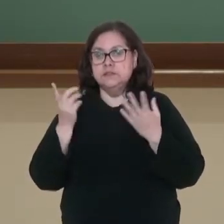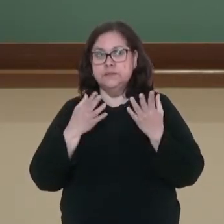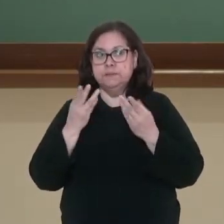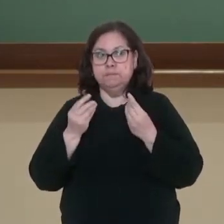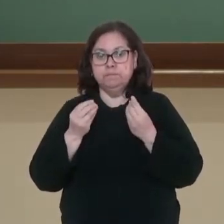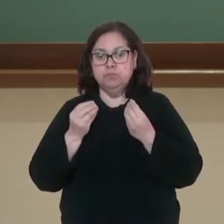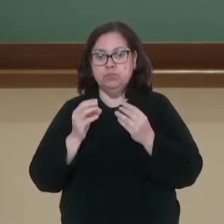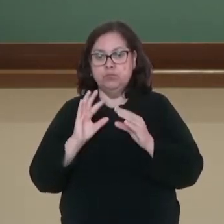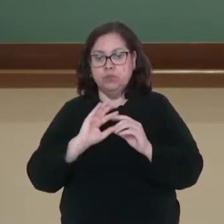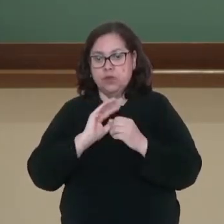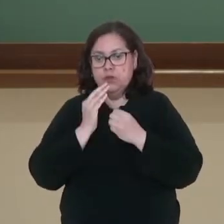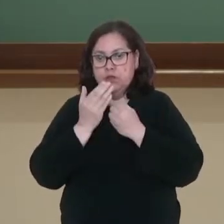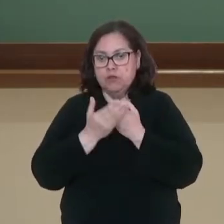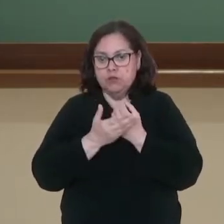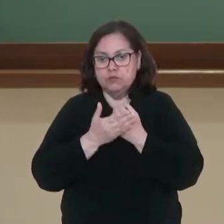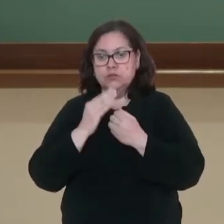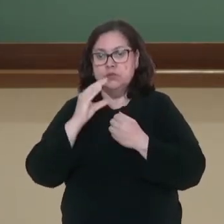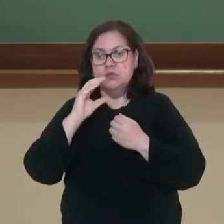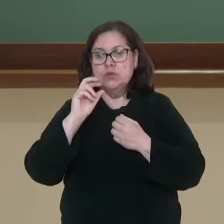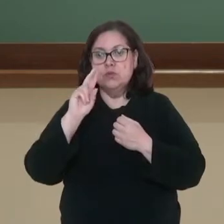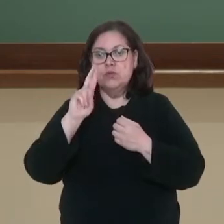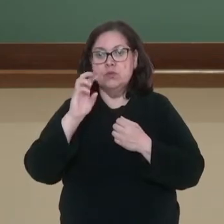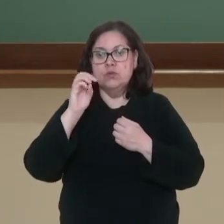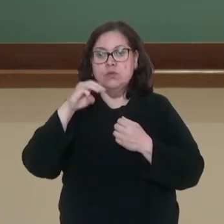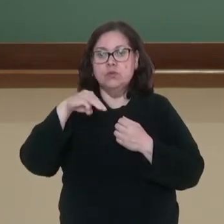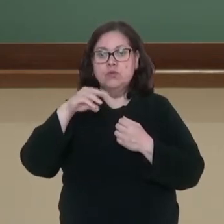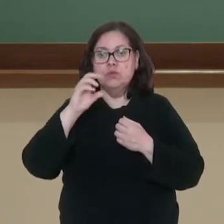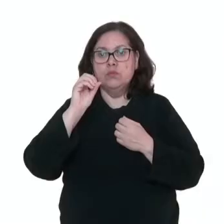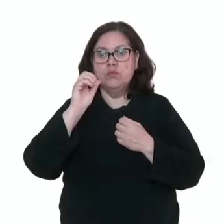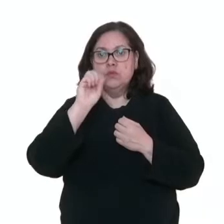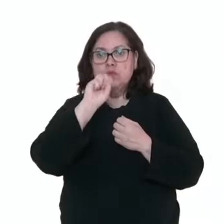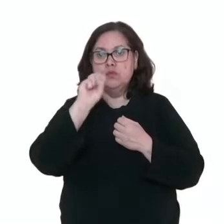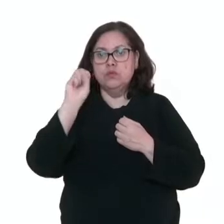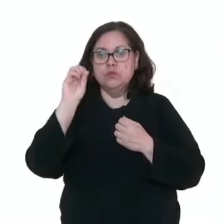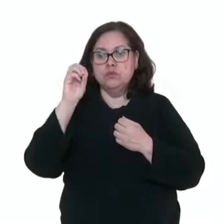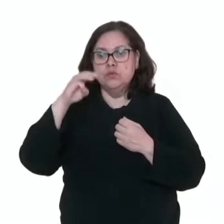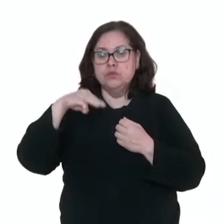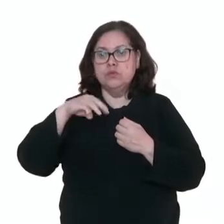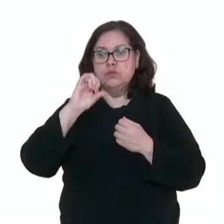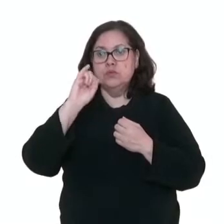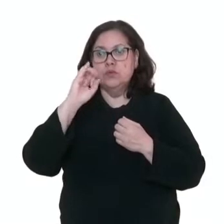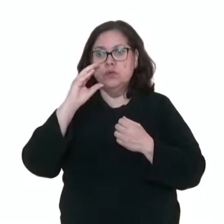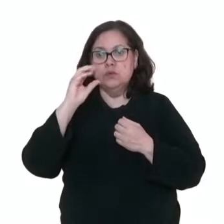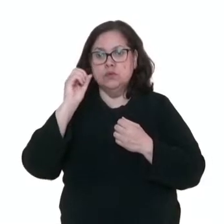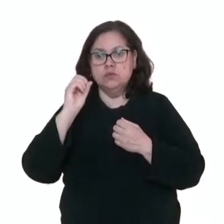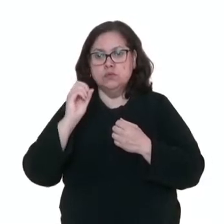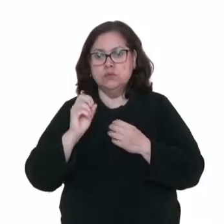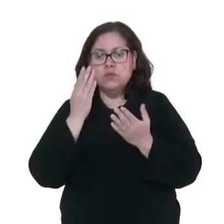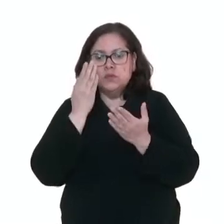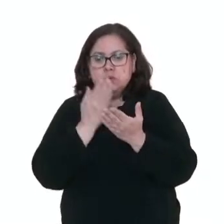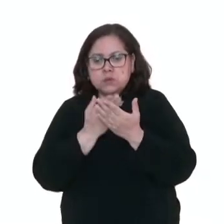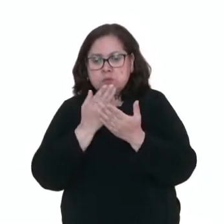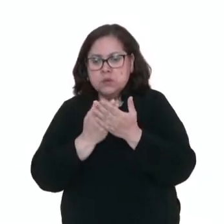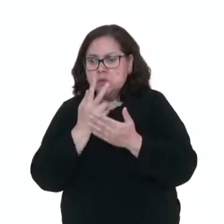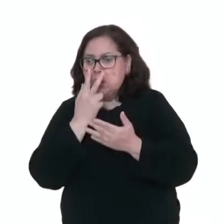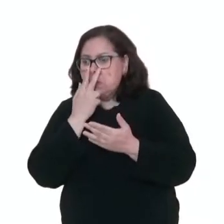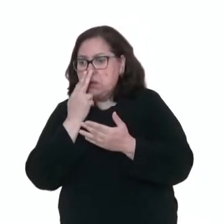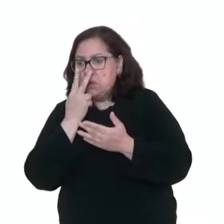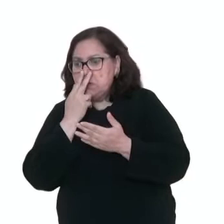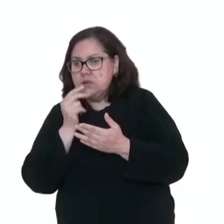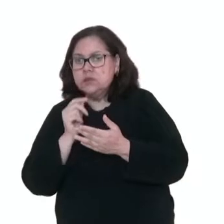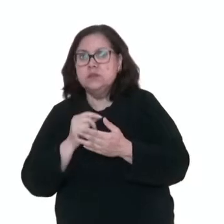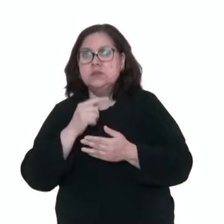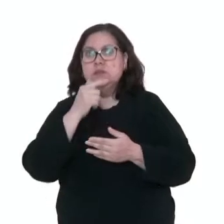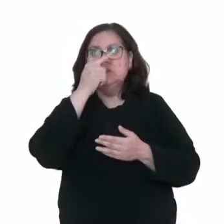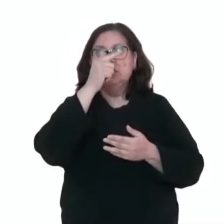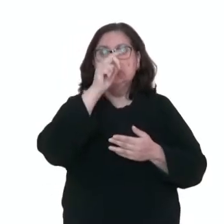esse envolvimento cromossômico. E quanto mais as estudamos, mais descobrimos que somos parecidos.